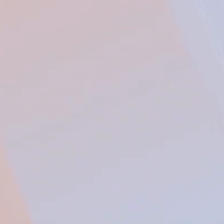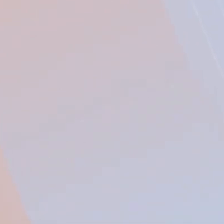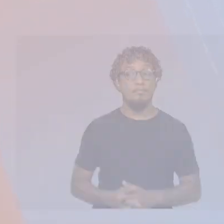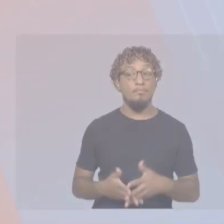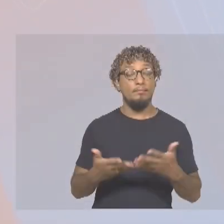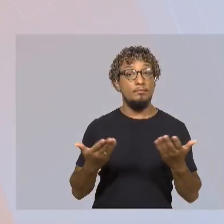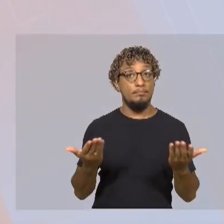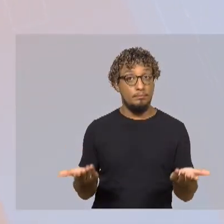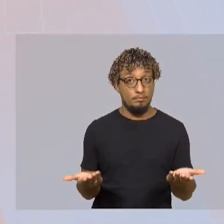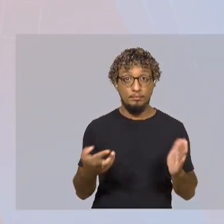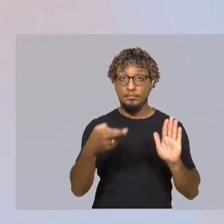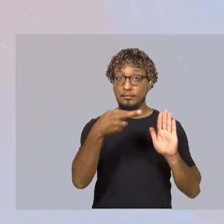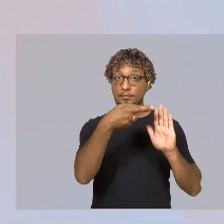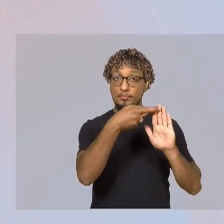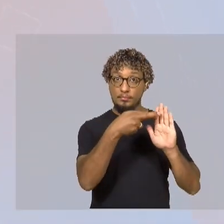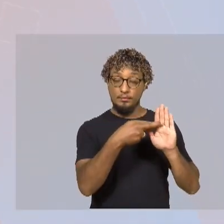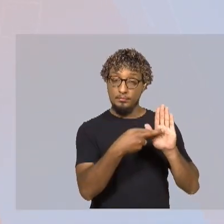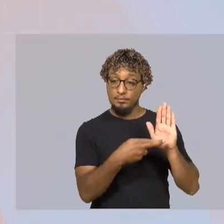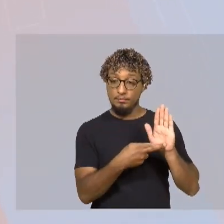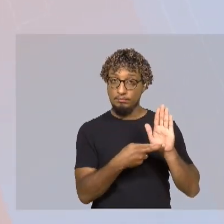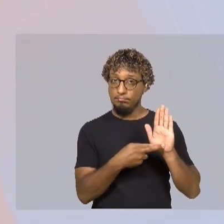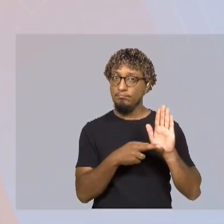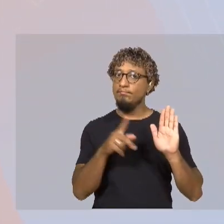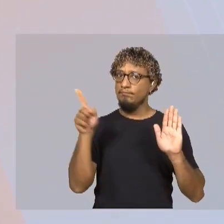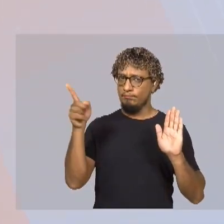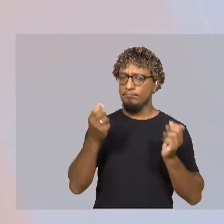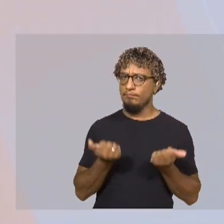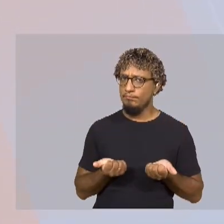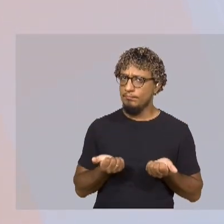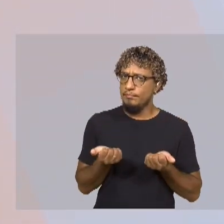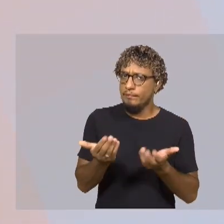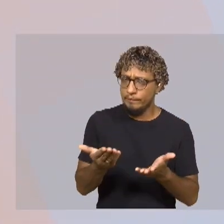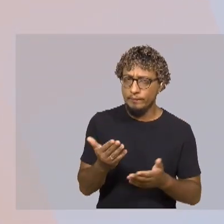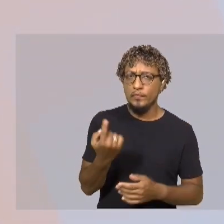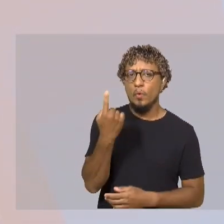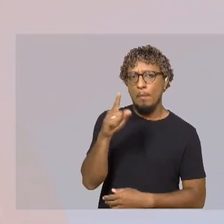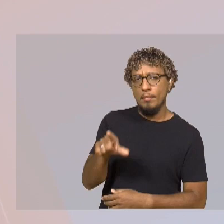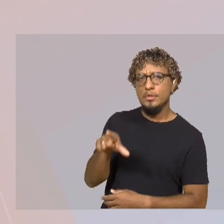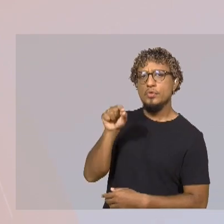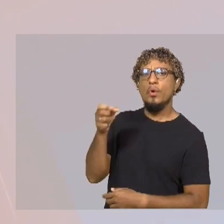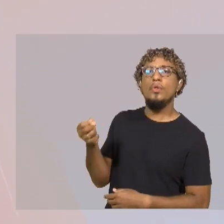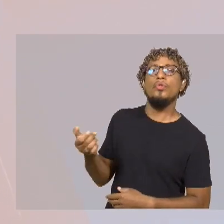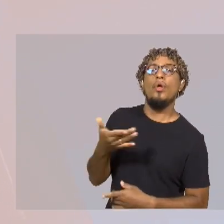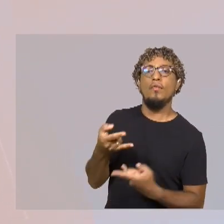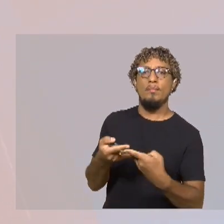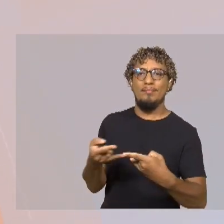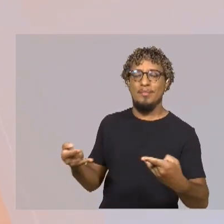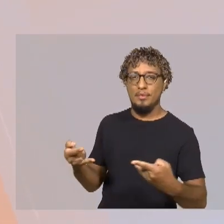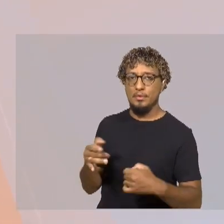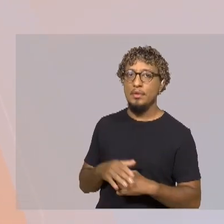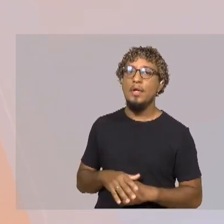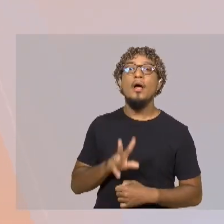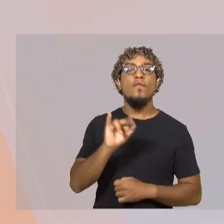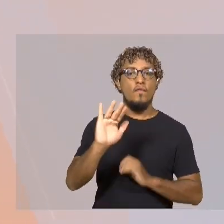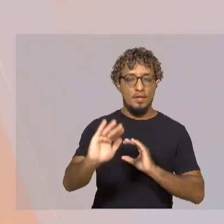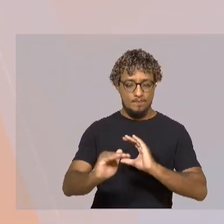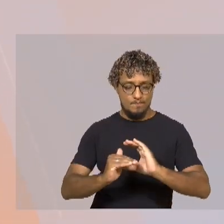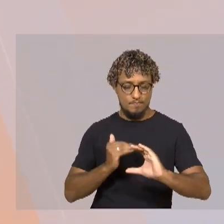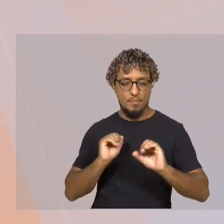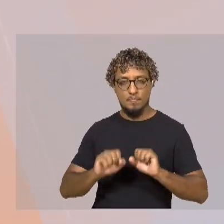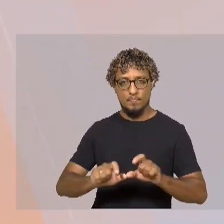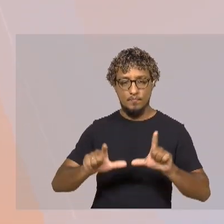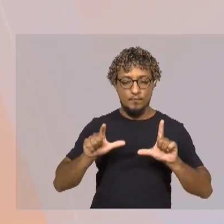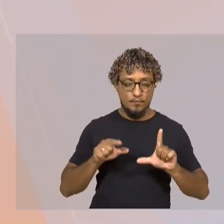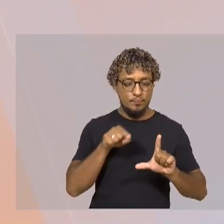Em via de regra e via geral, eles já vão te dar uma nova opção de passagem aérea. Geralmente já vai chegar no seu e-mail aquele